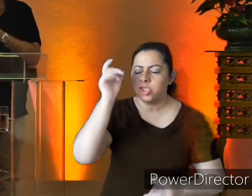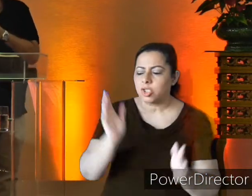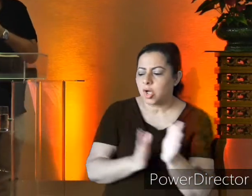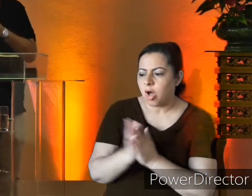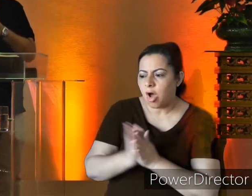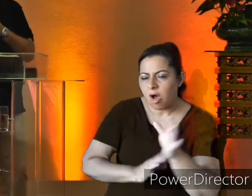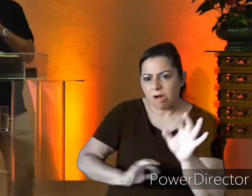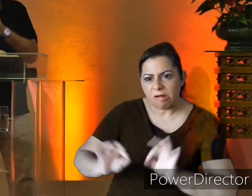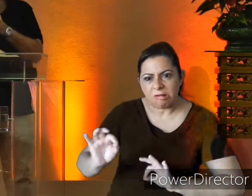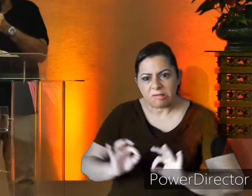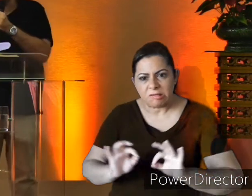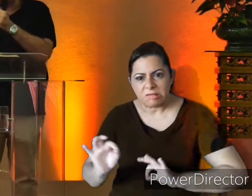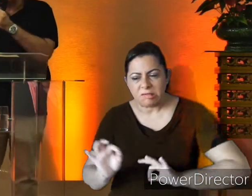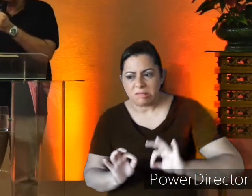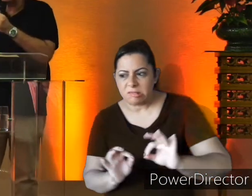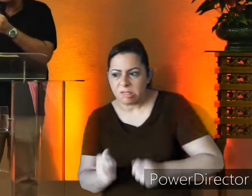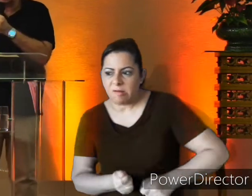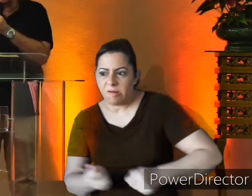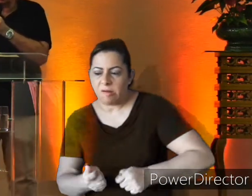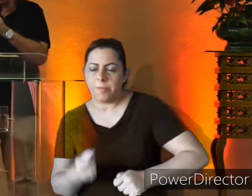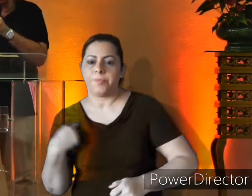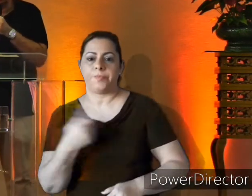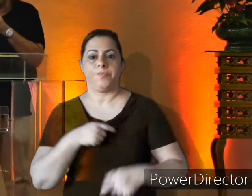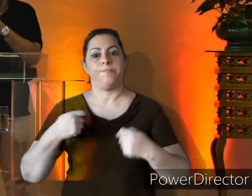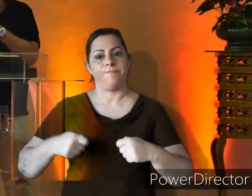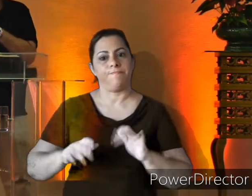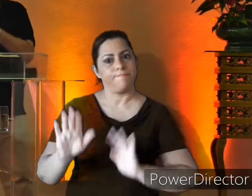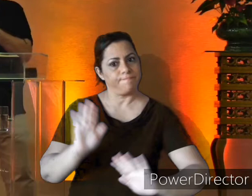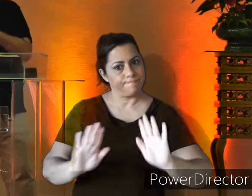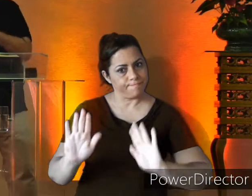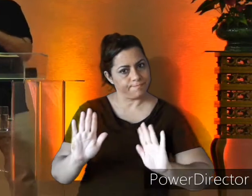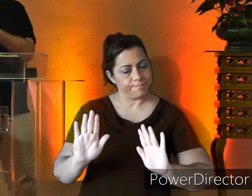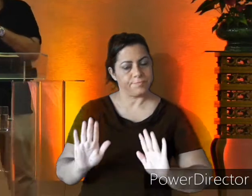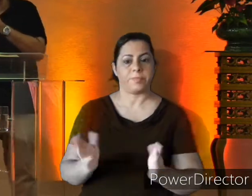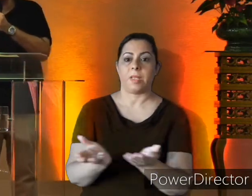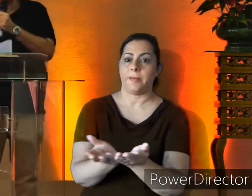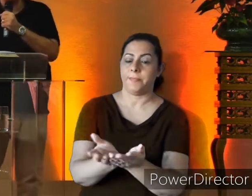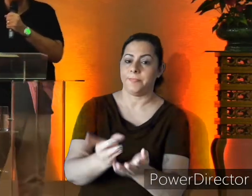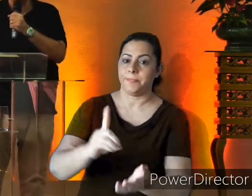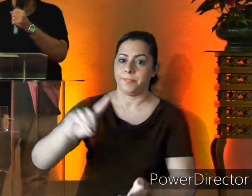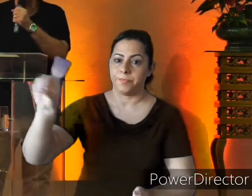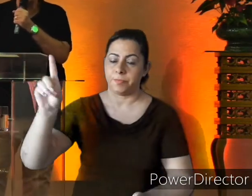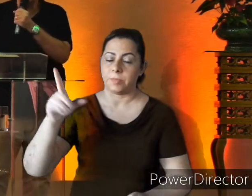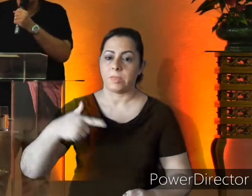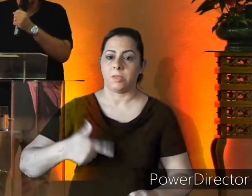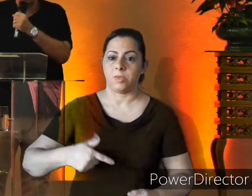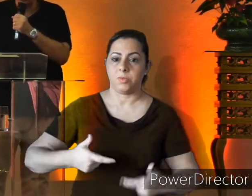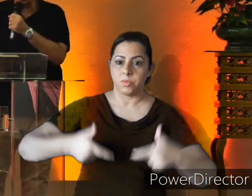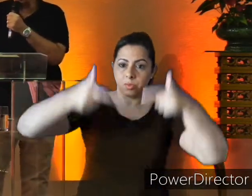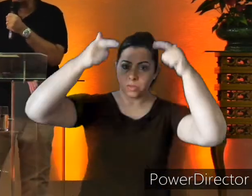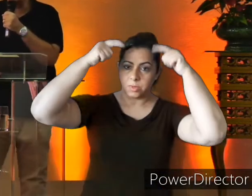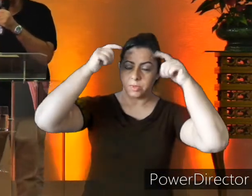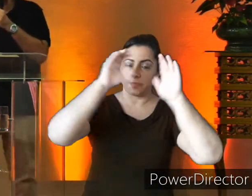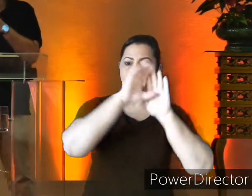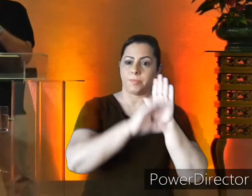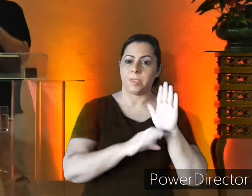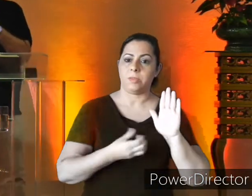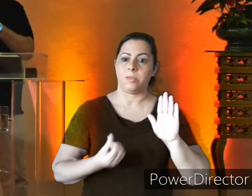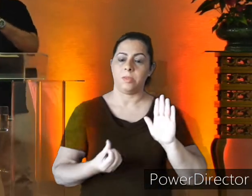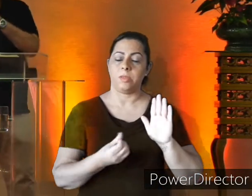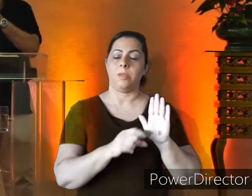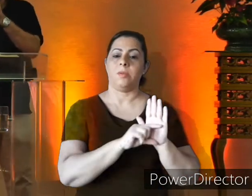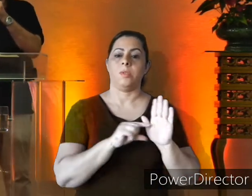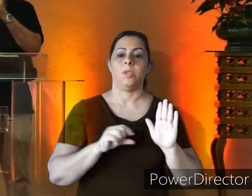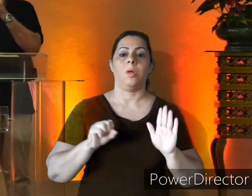Nesse texto que nós acabamos de ler, segundo Reis capítulo 6, versículo 8 em diante, nós temos algumas